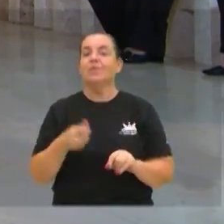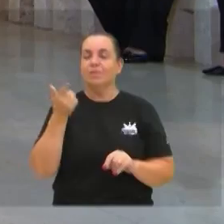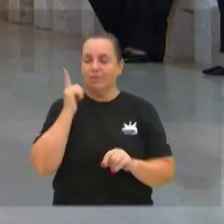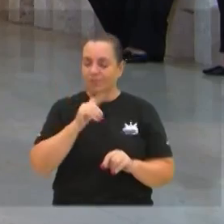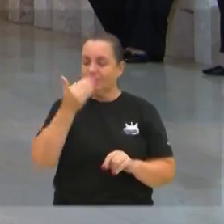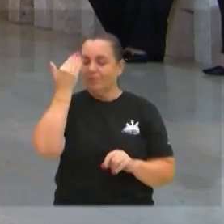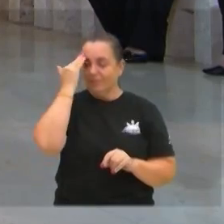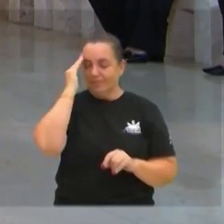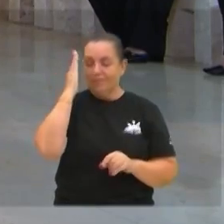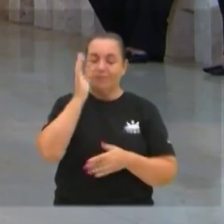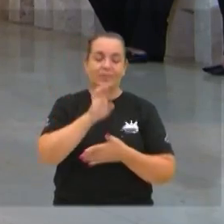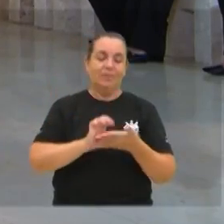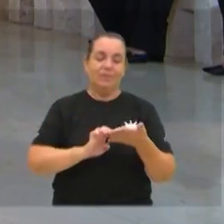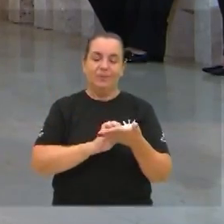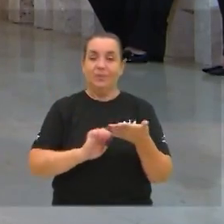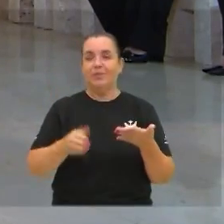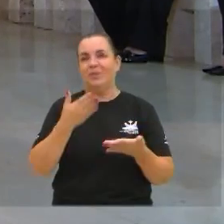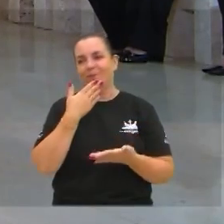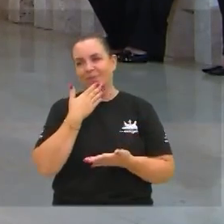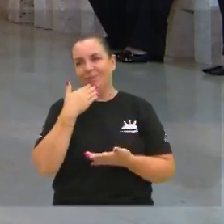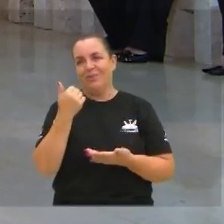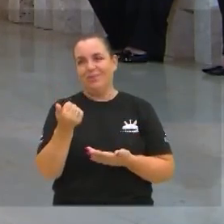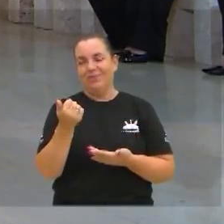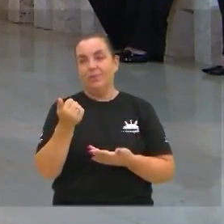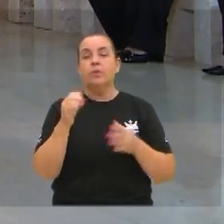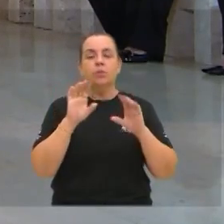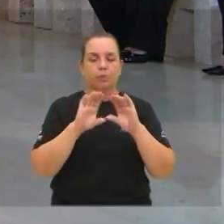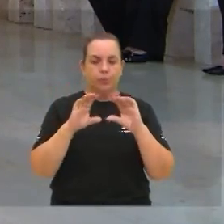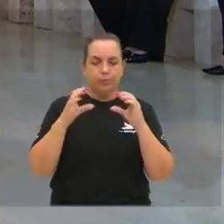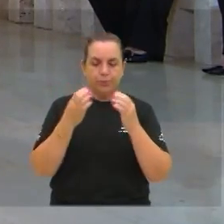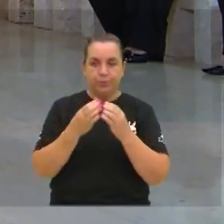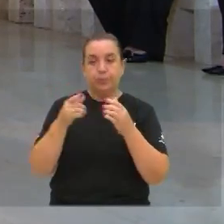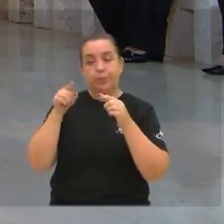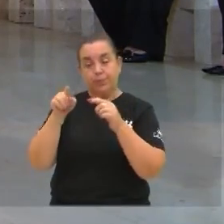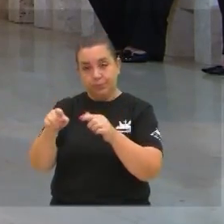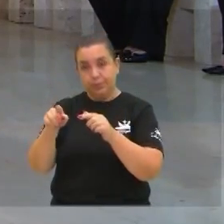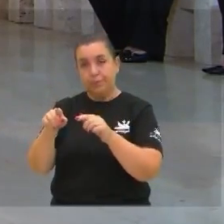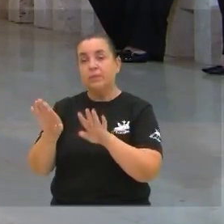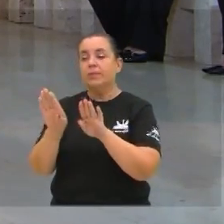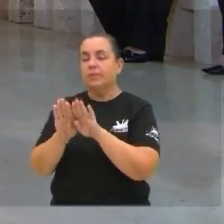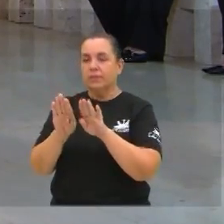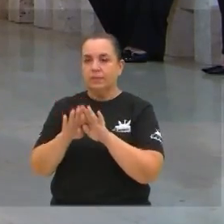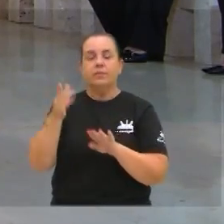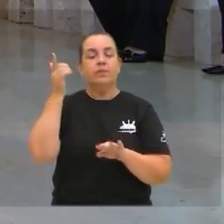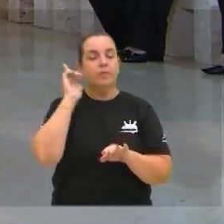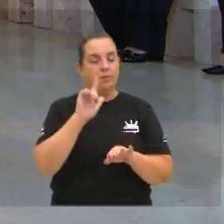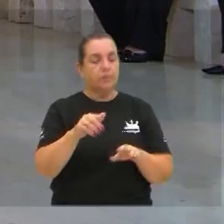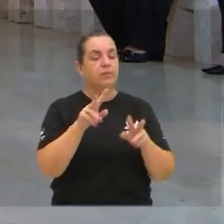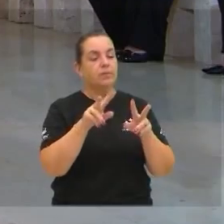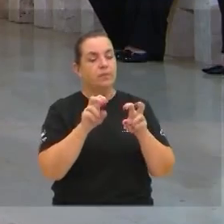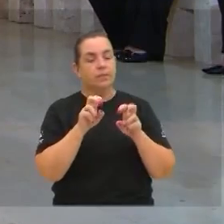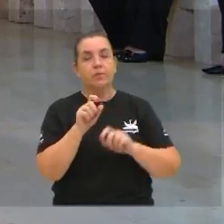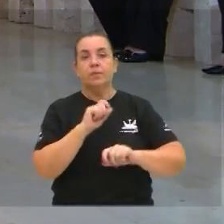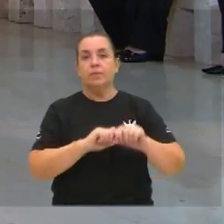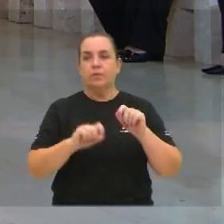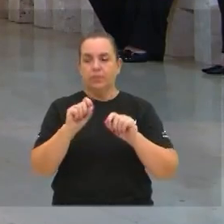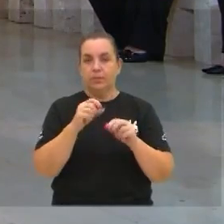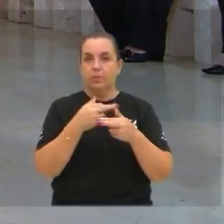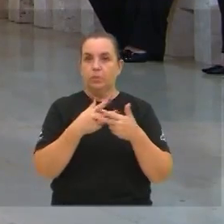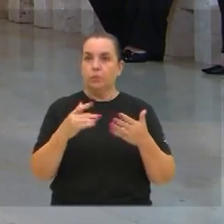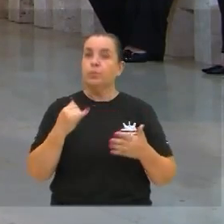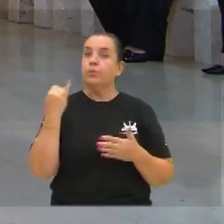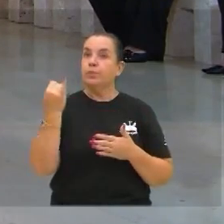o Evangelho, para que a comunidade de Mateus e nós pudéssemos perceber os elementos.